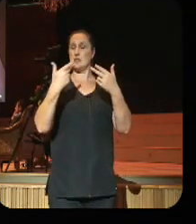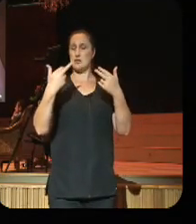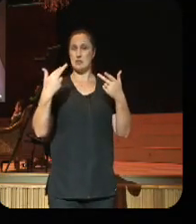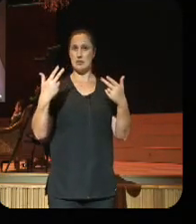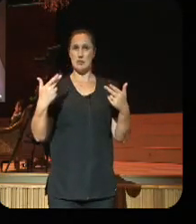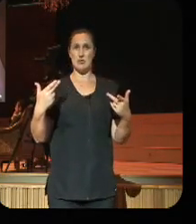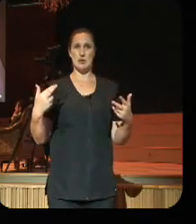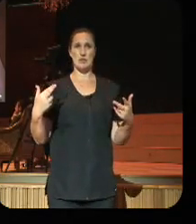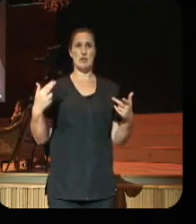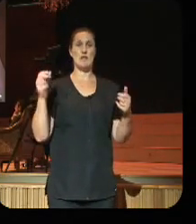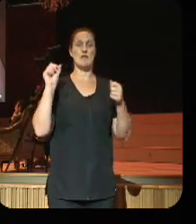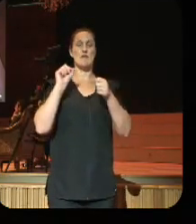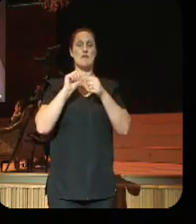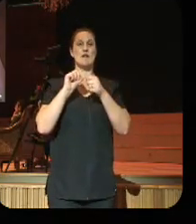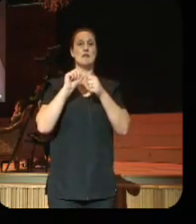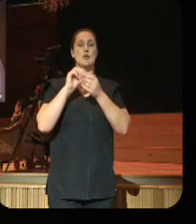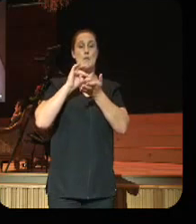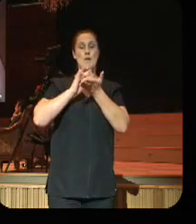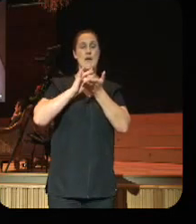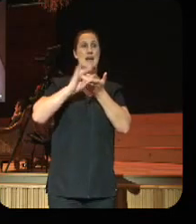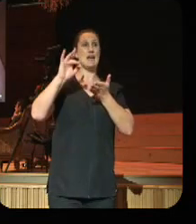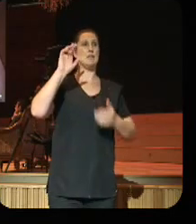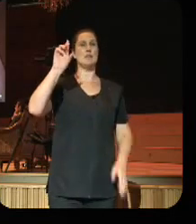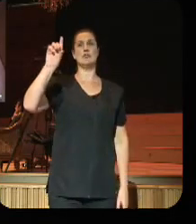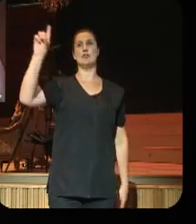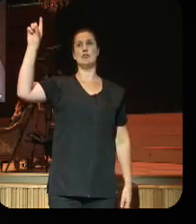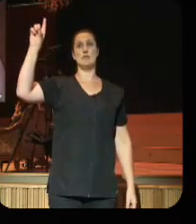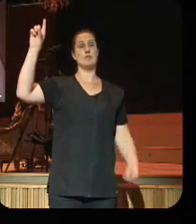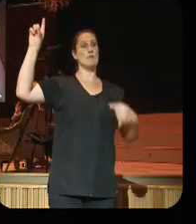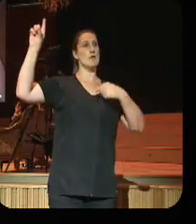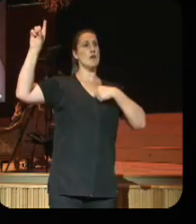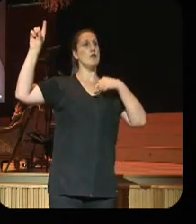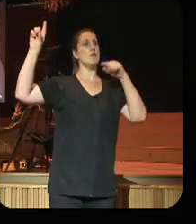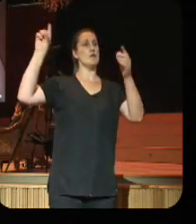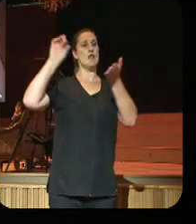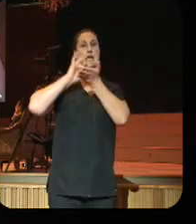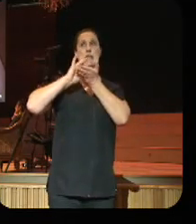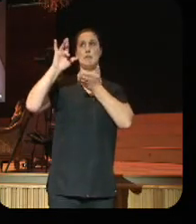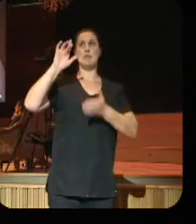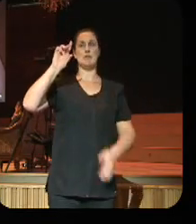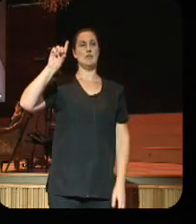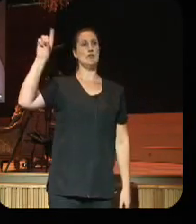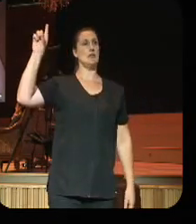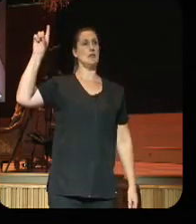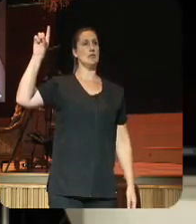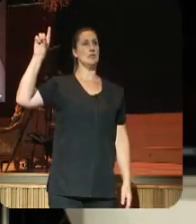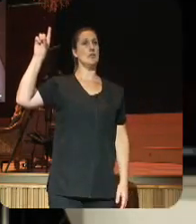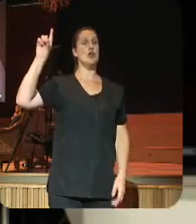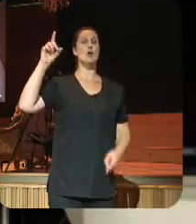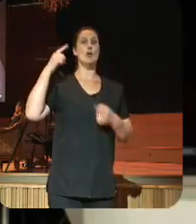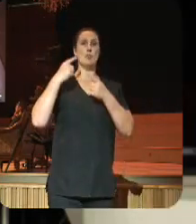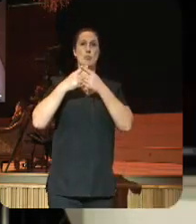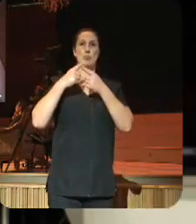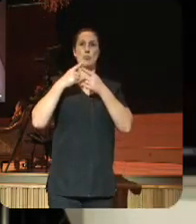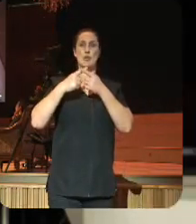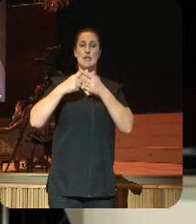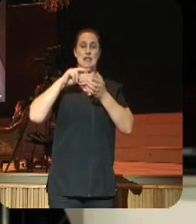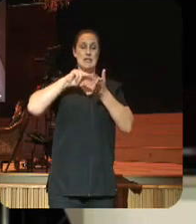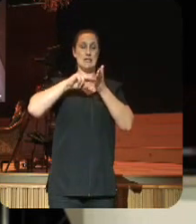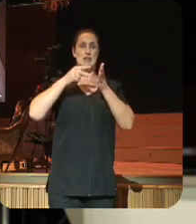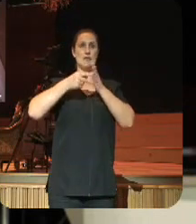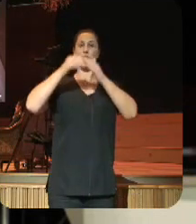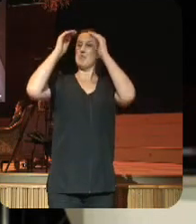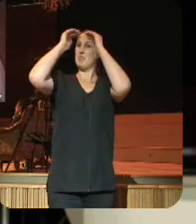Bíblia, ser inimigos de Deus, estar em guerra com Deus, porque representam rebeldia